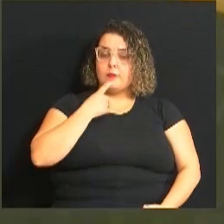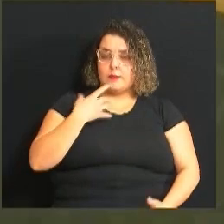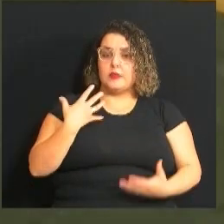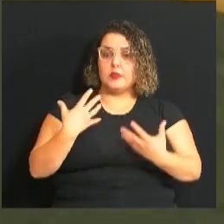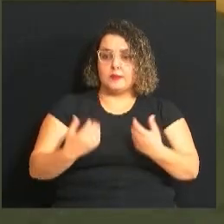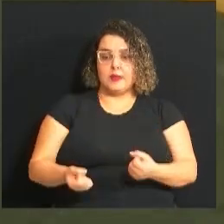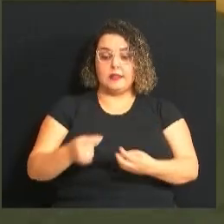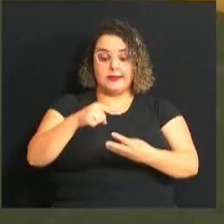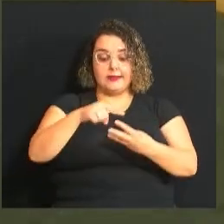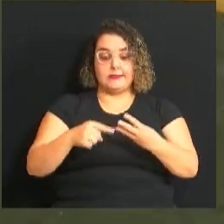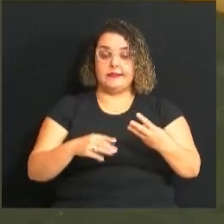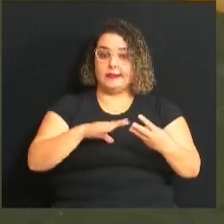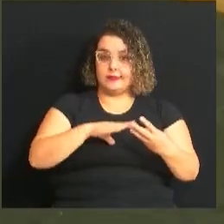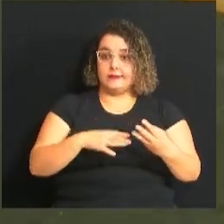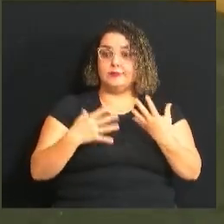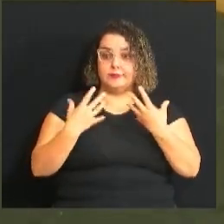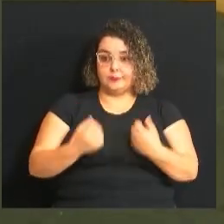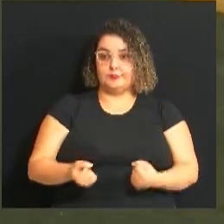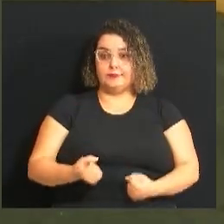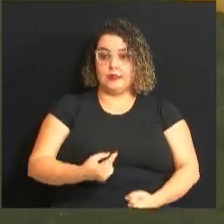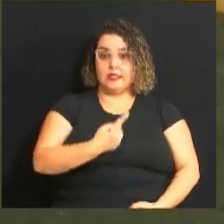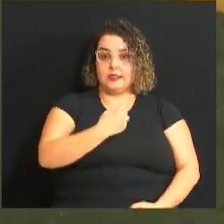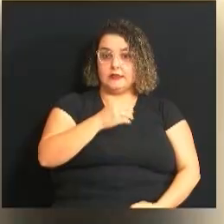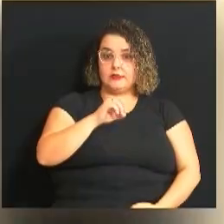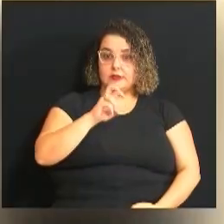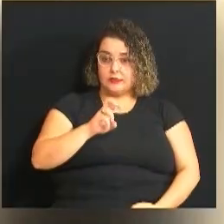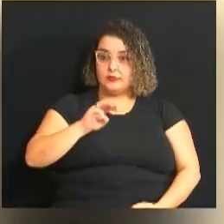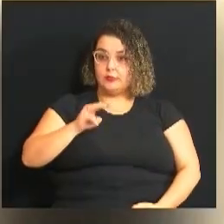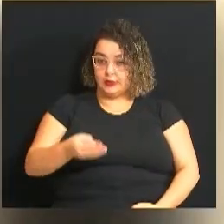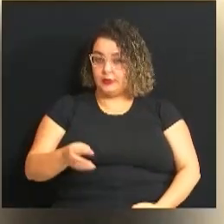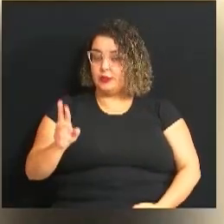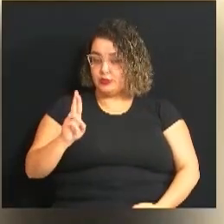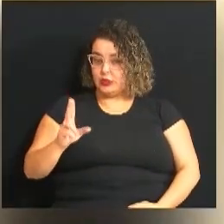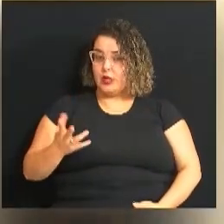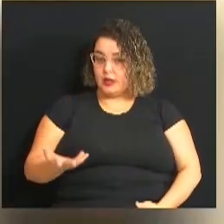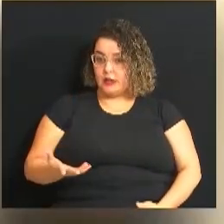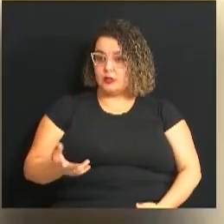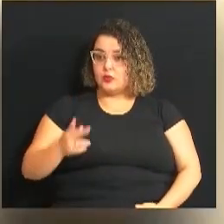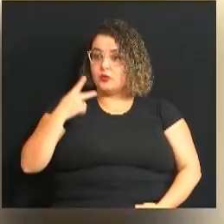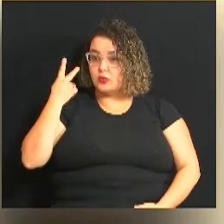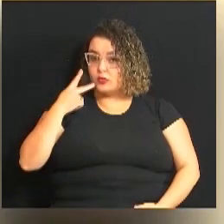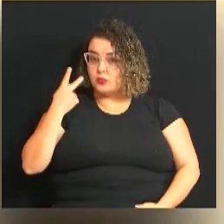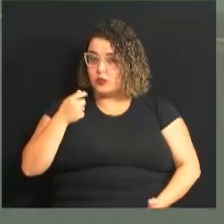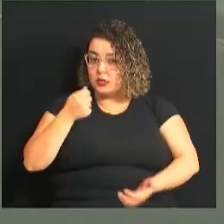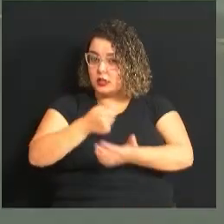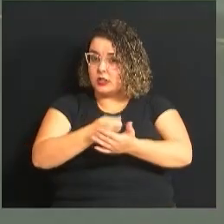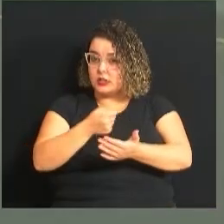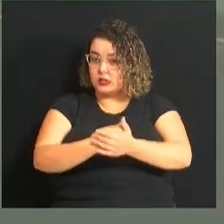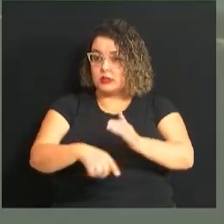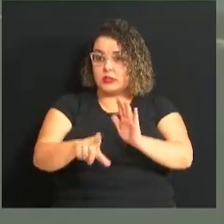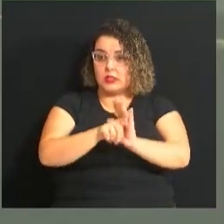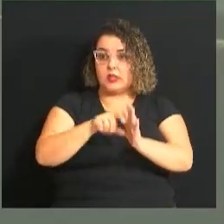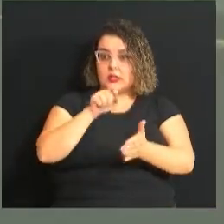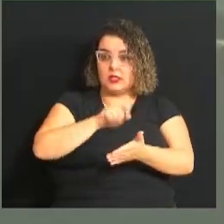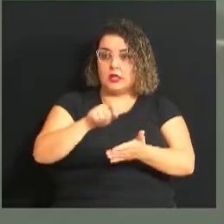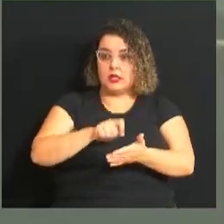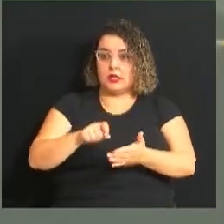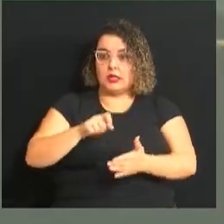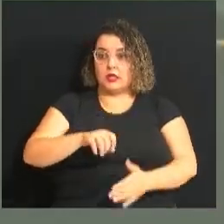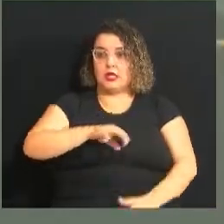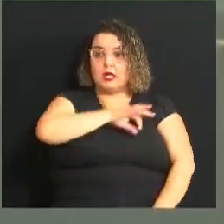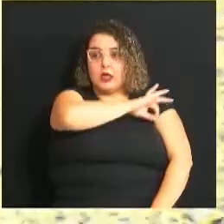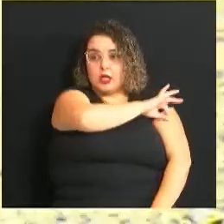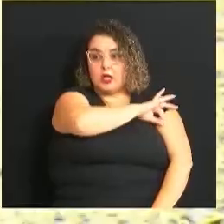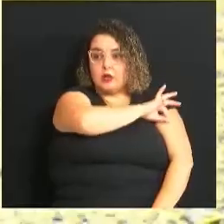mais de 105 milhões de reais o que o vereador exige na le medicina é que a prefeitura coloque